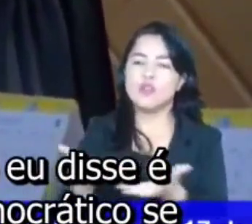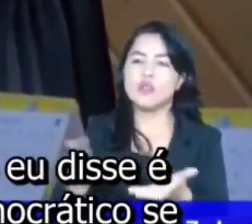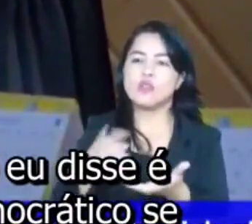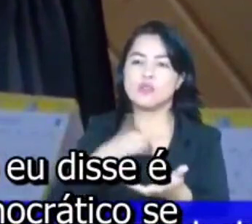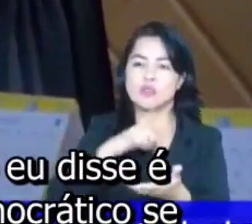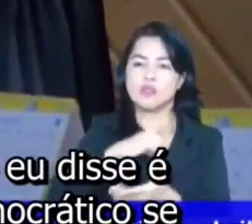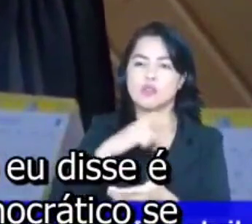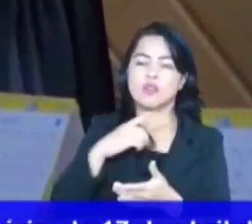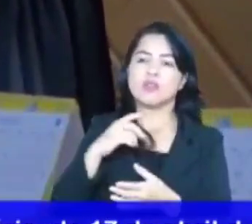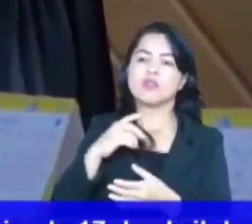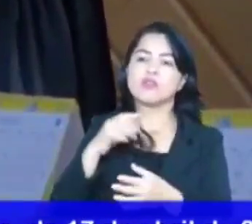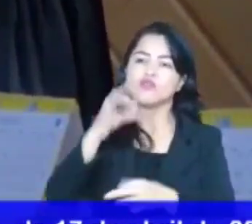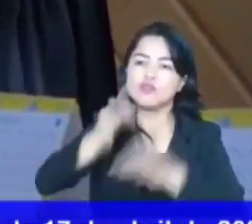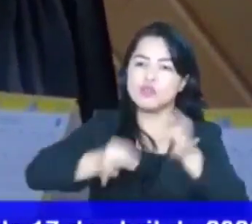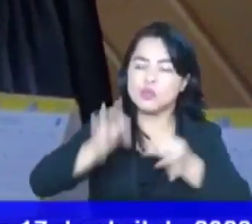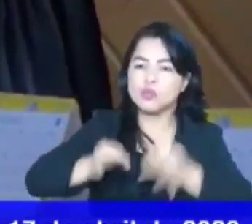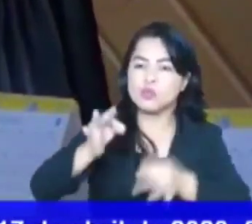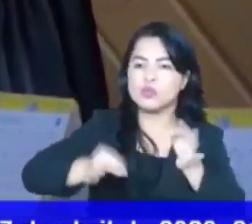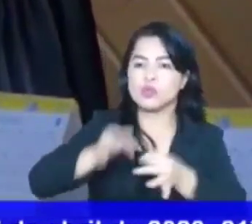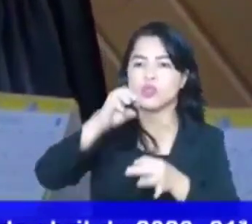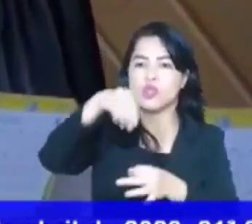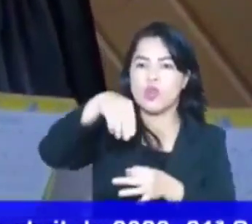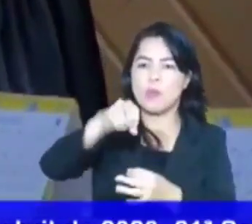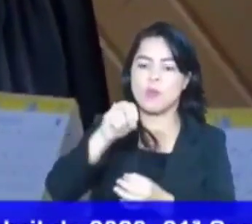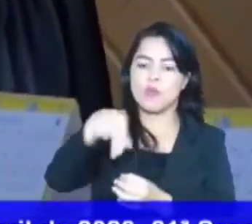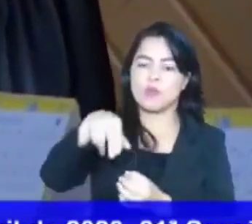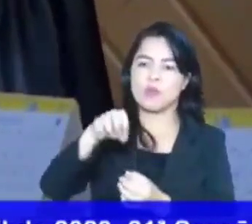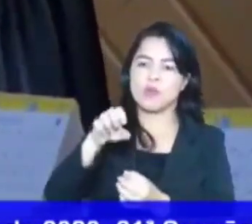em julgamento monocrático,